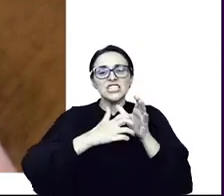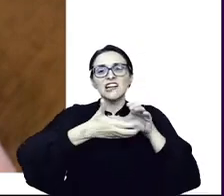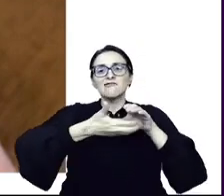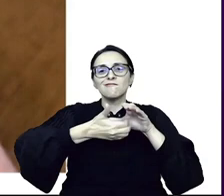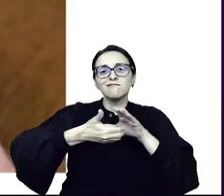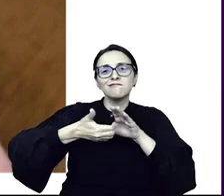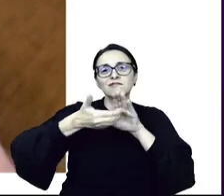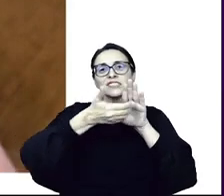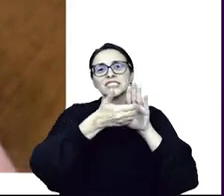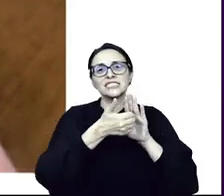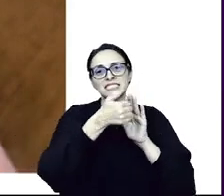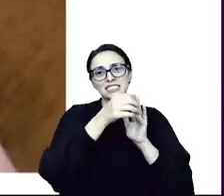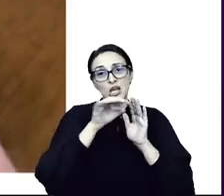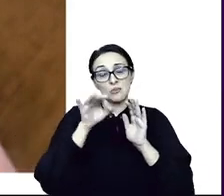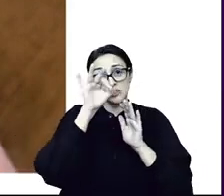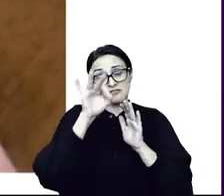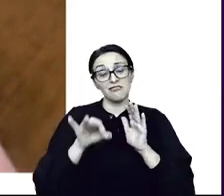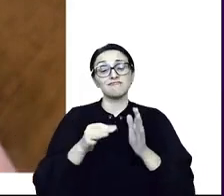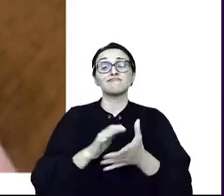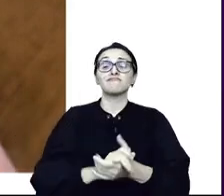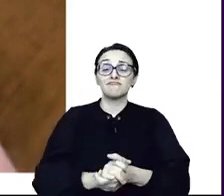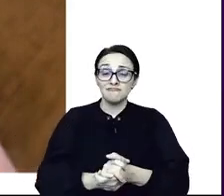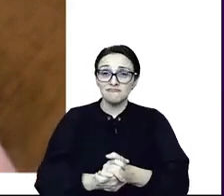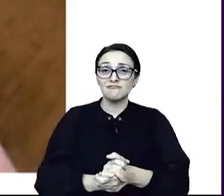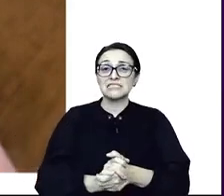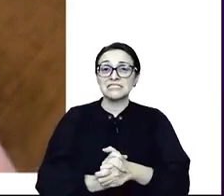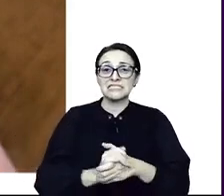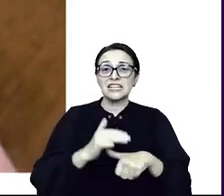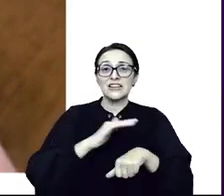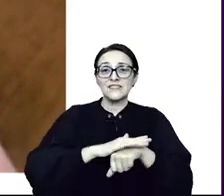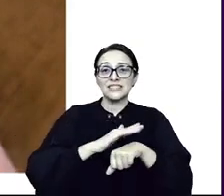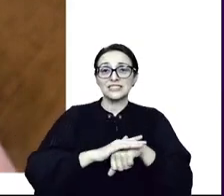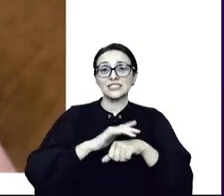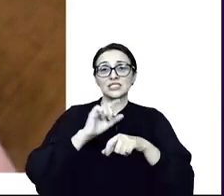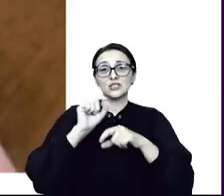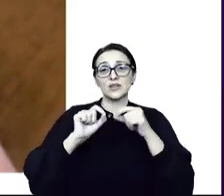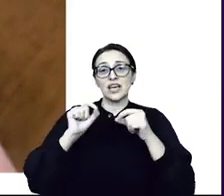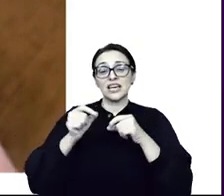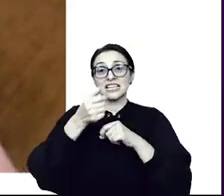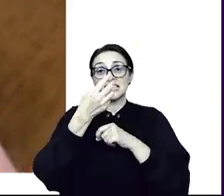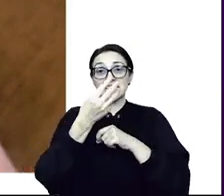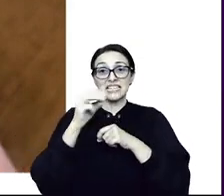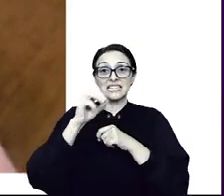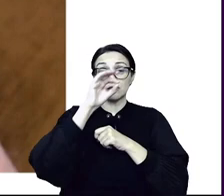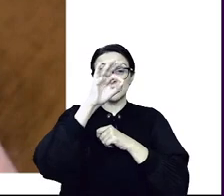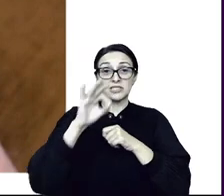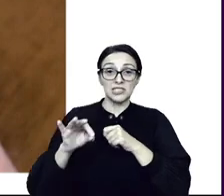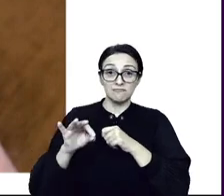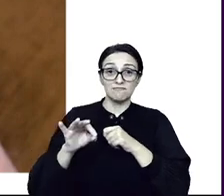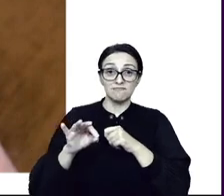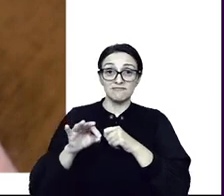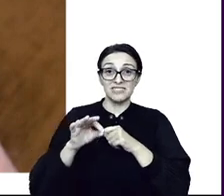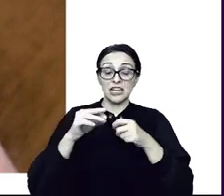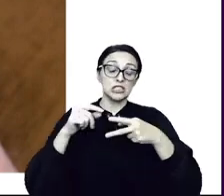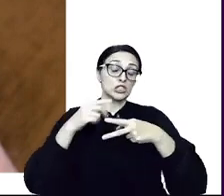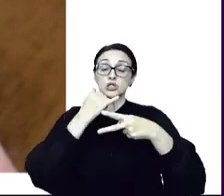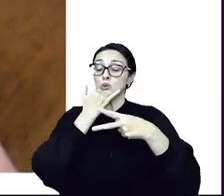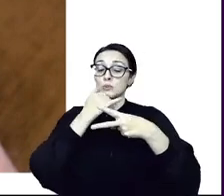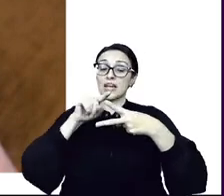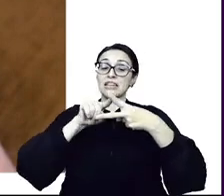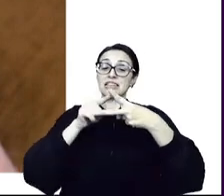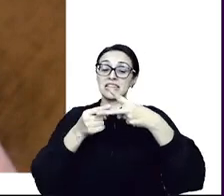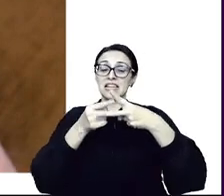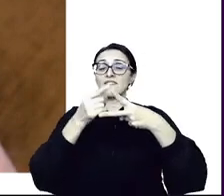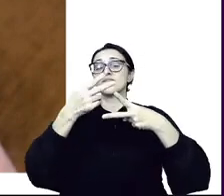100%, né? Ali tal, aquele total anterior. A conta que a gente fez naquele negócio lá, dava 30%. 30 graus, desculpa, mais ou menos, por